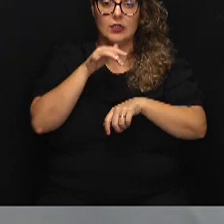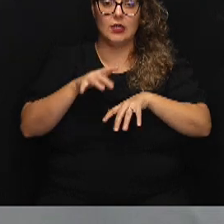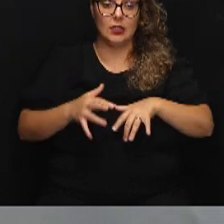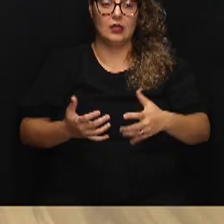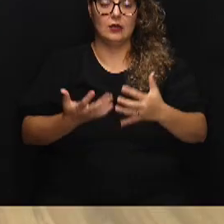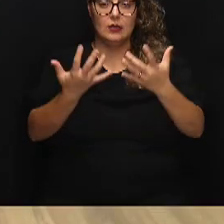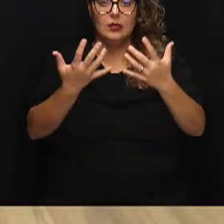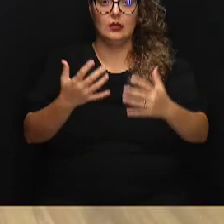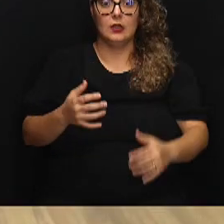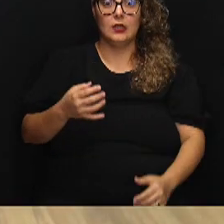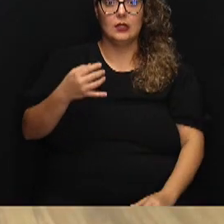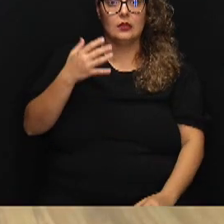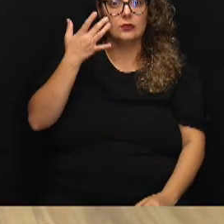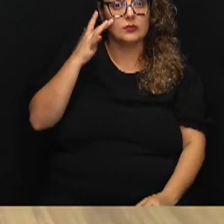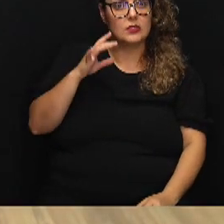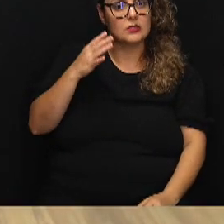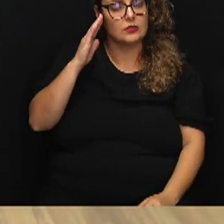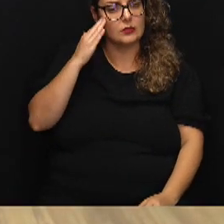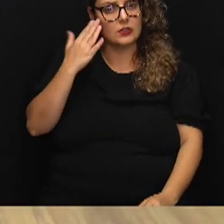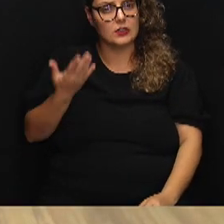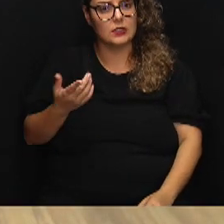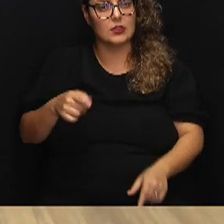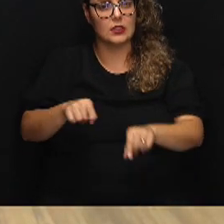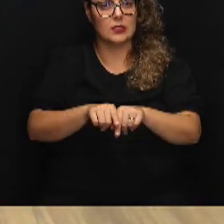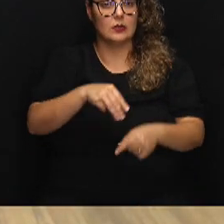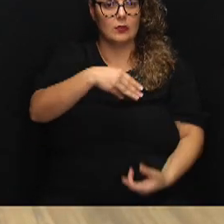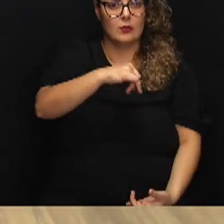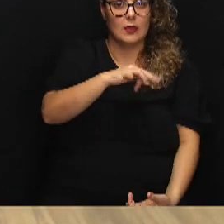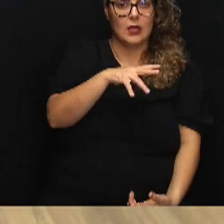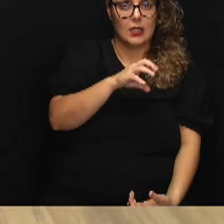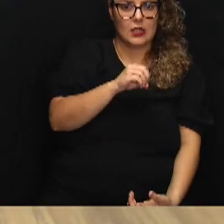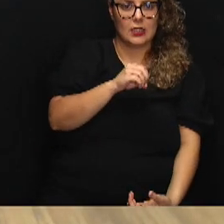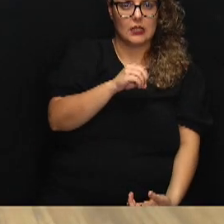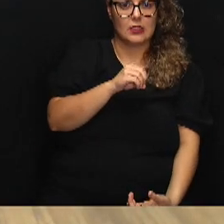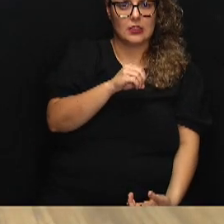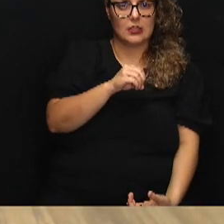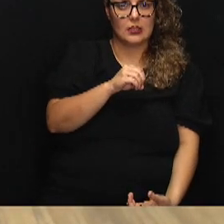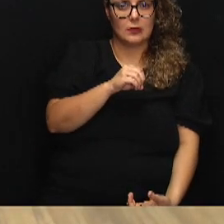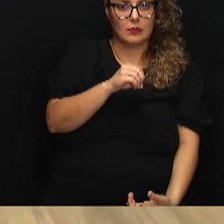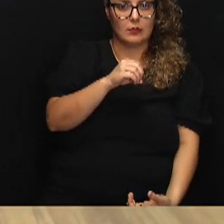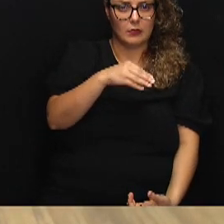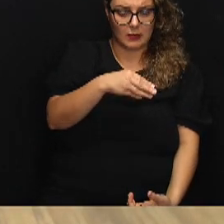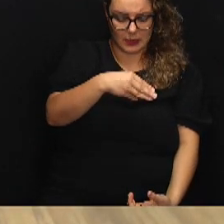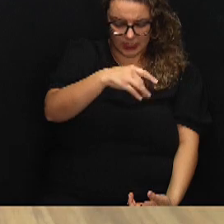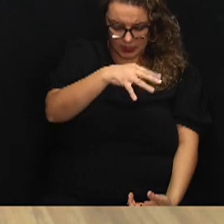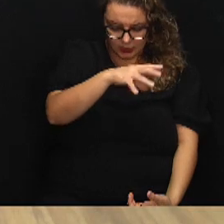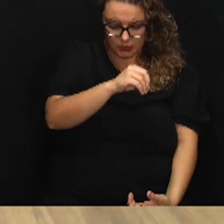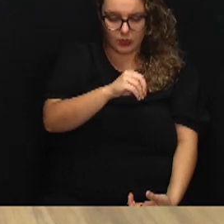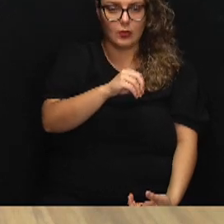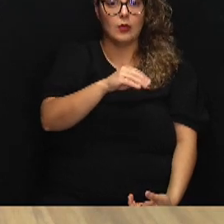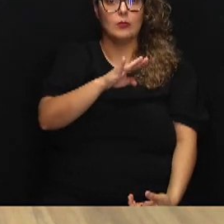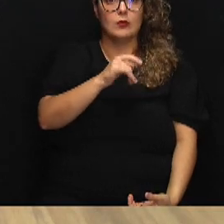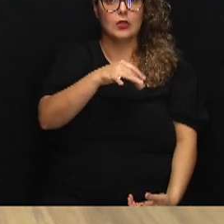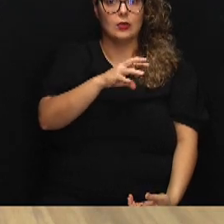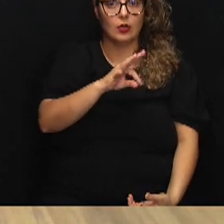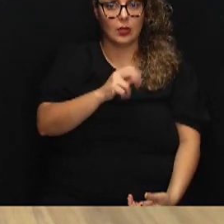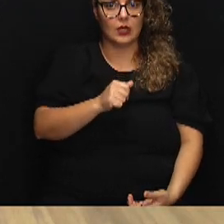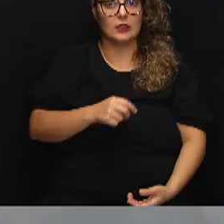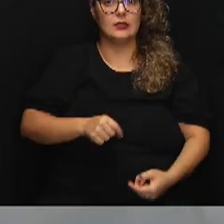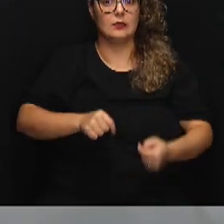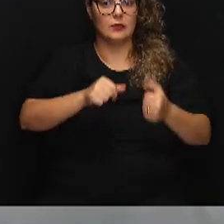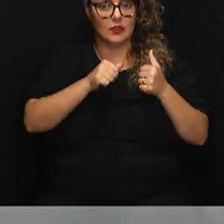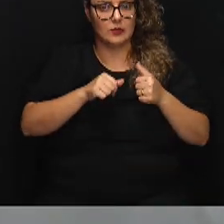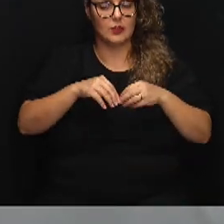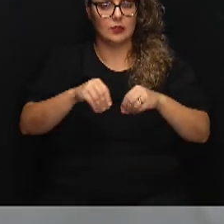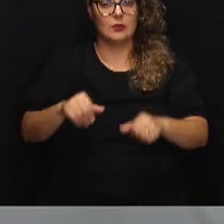sei se eu entendi bem também, parece que cria uma microbiota muito favorável para a nutrição do solo também, né? Isso mesmo,